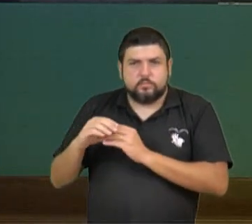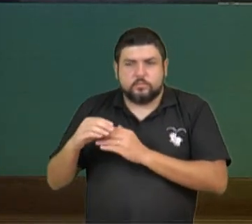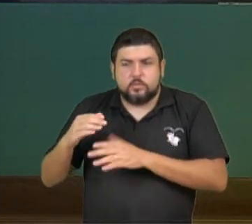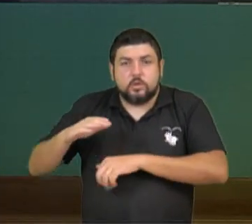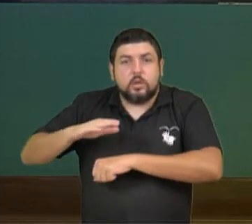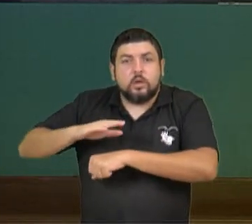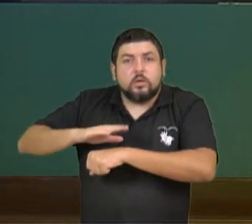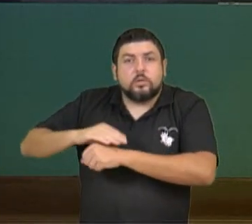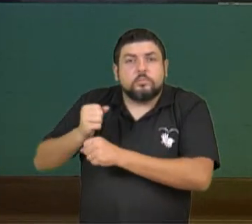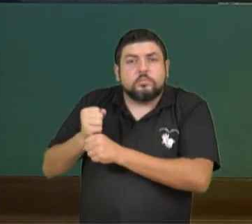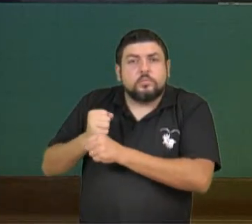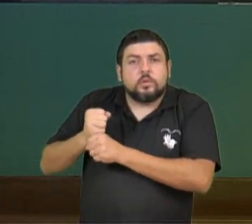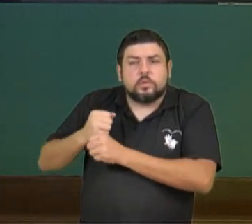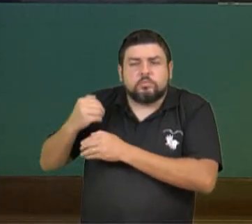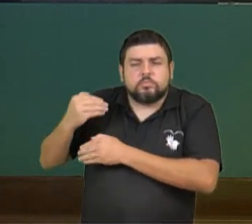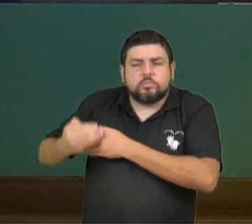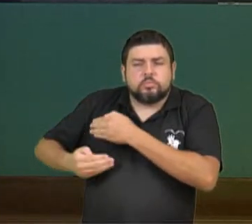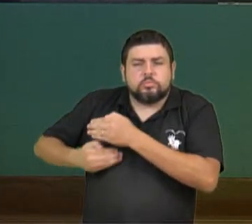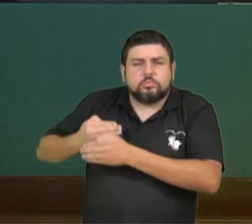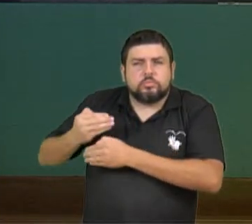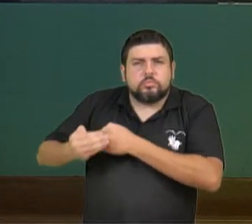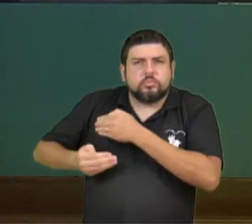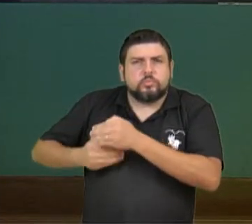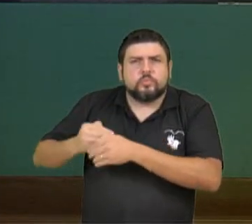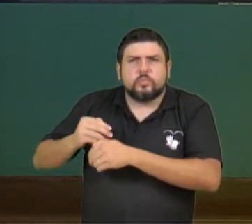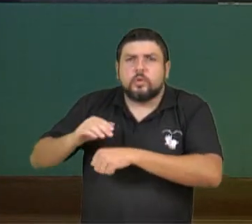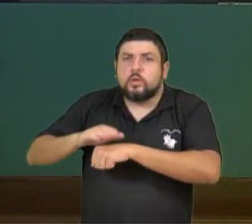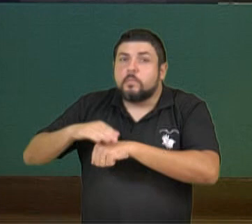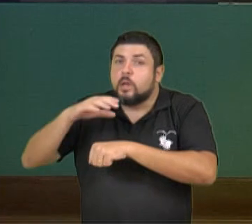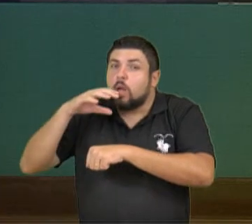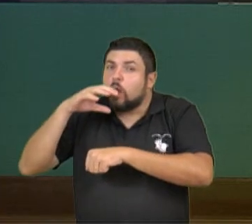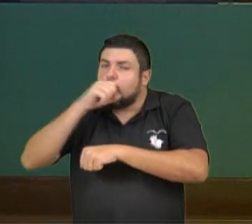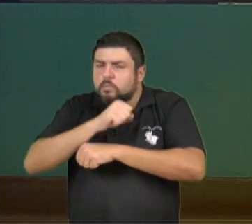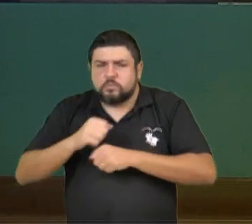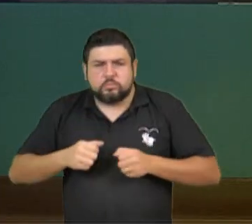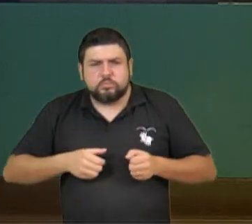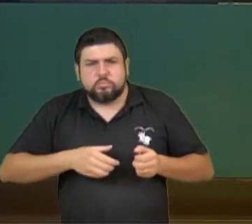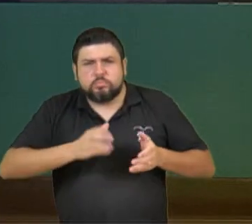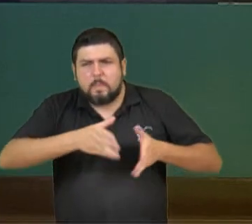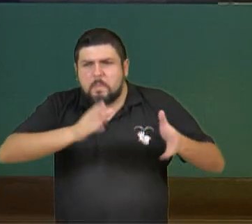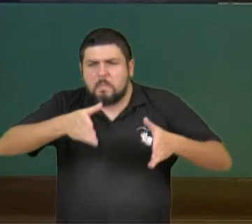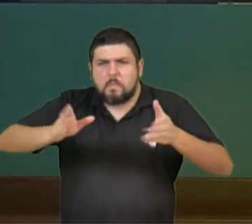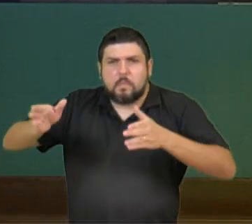com o tempo. Então nós percebemos que dependendo do tipo de transporte que a